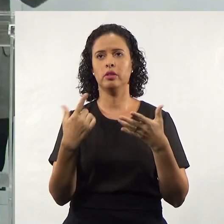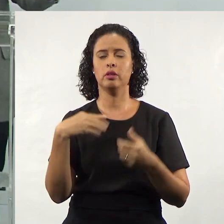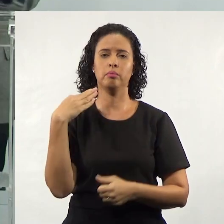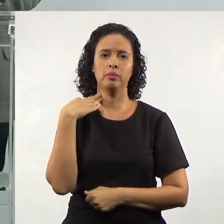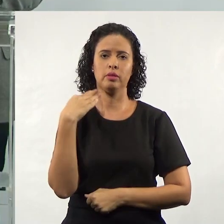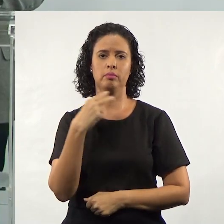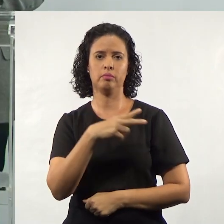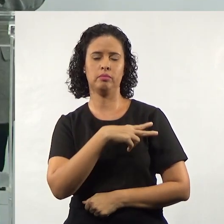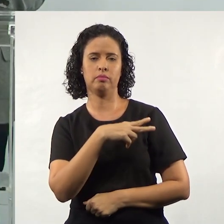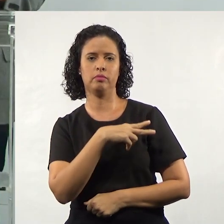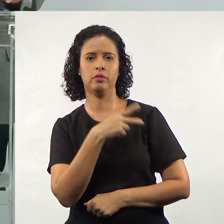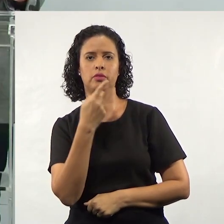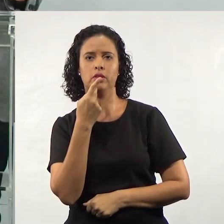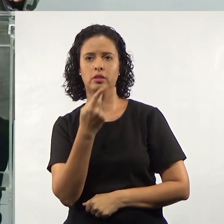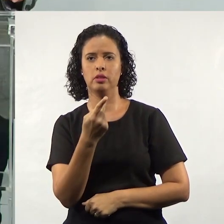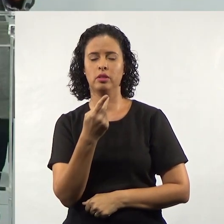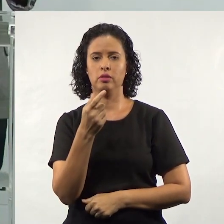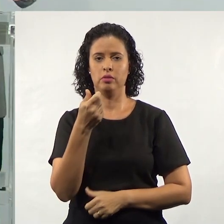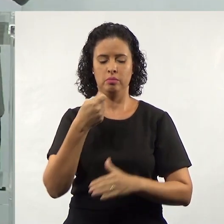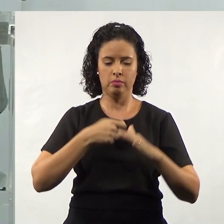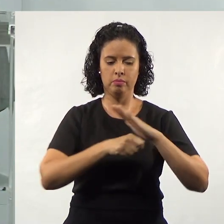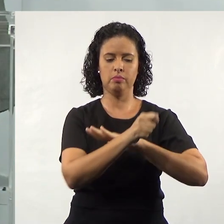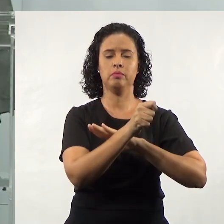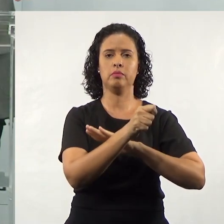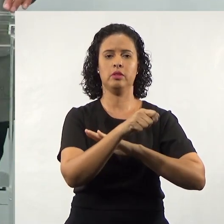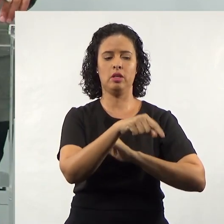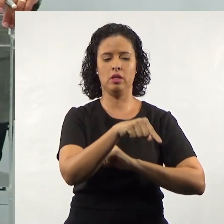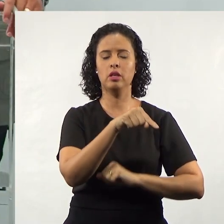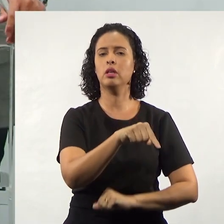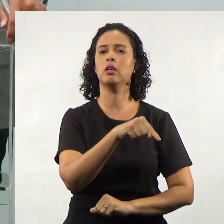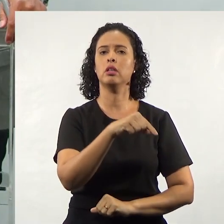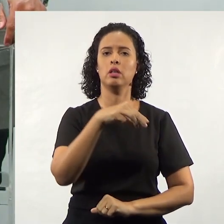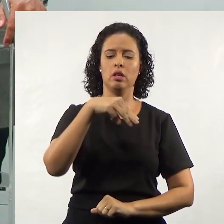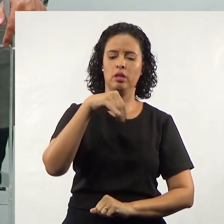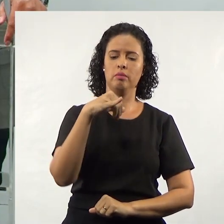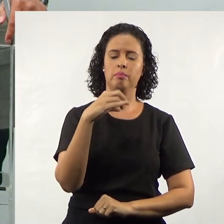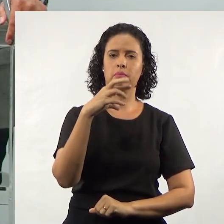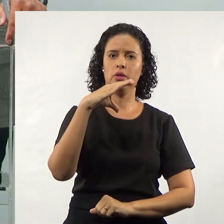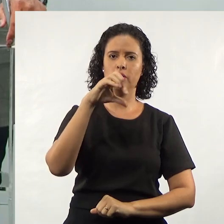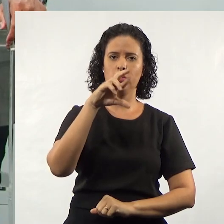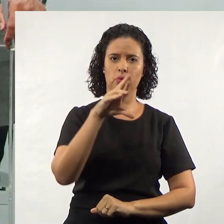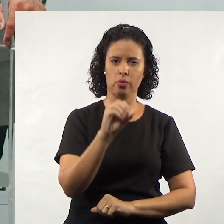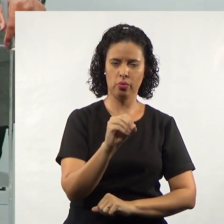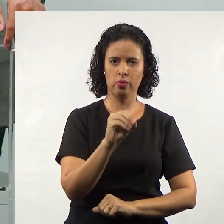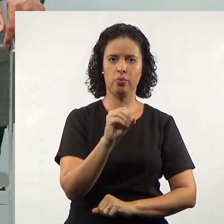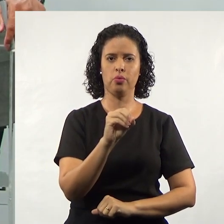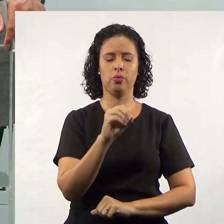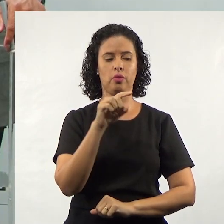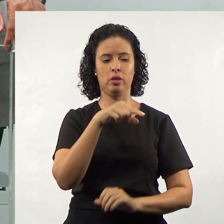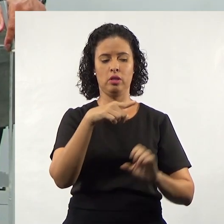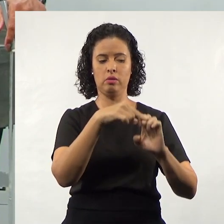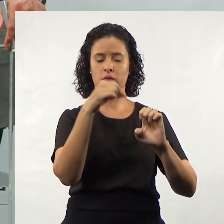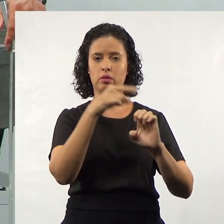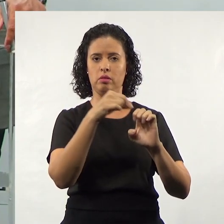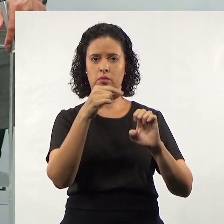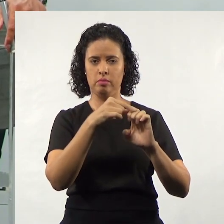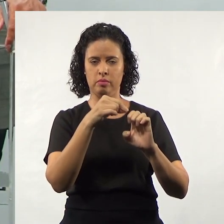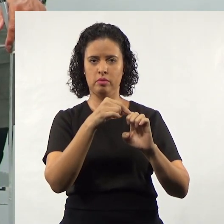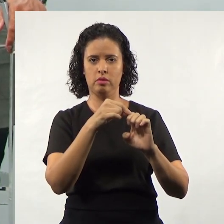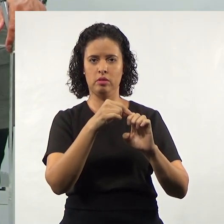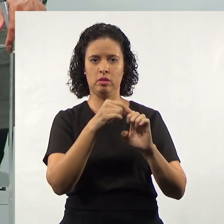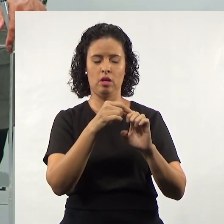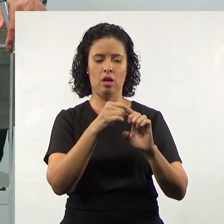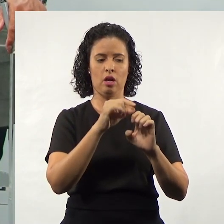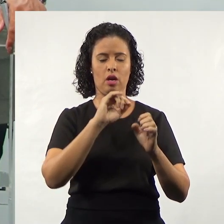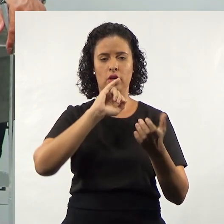privado, o dono do banco fala o seguinte: não, ó, vamos incentivar o microempreendedor lá, você pode fornecer um crédito a juros menor,